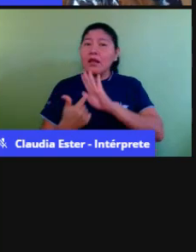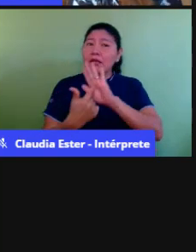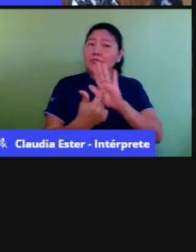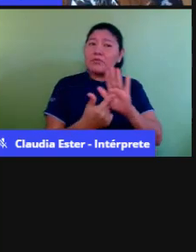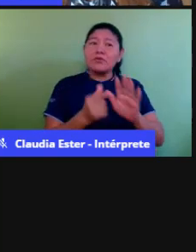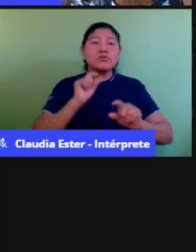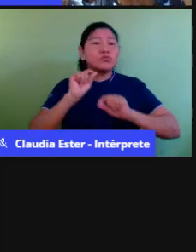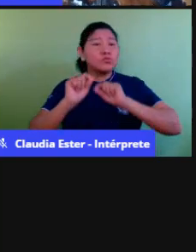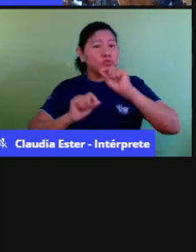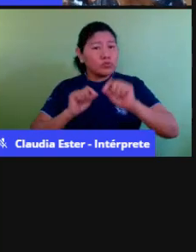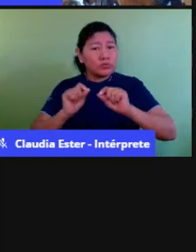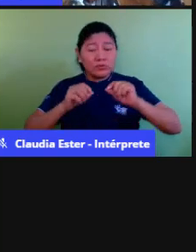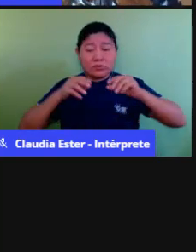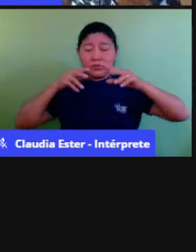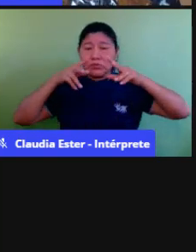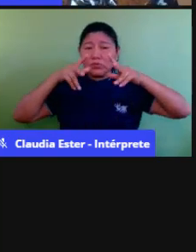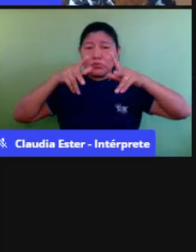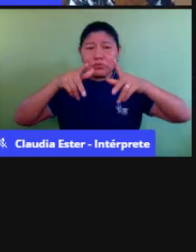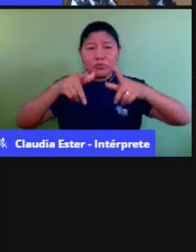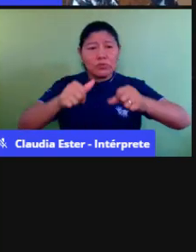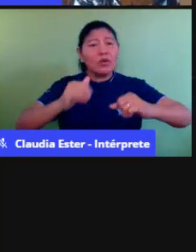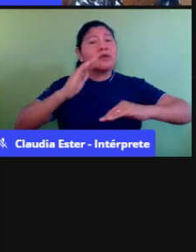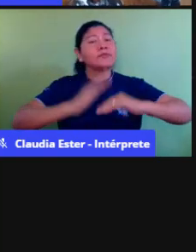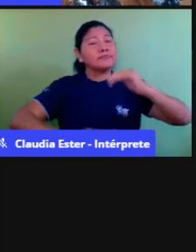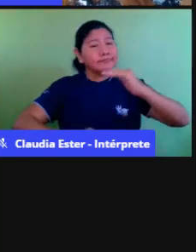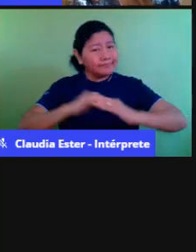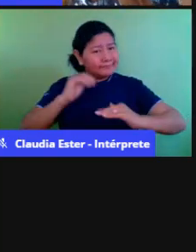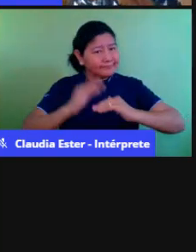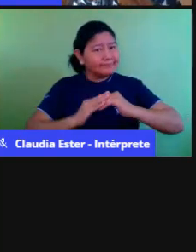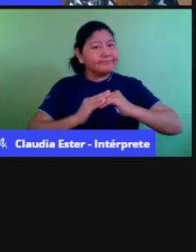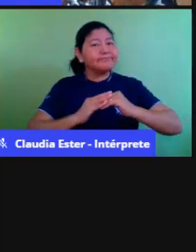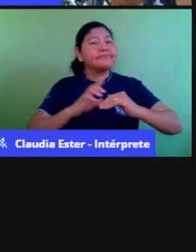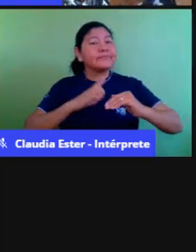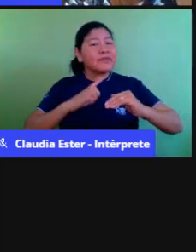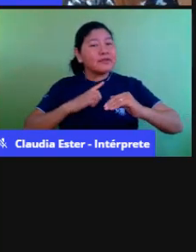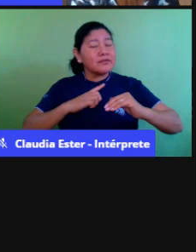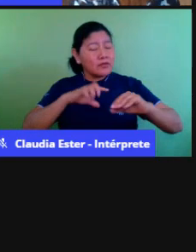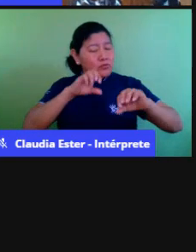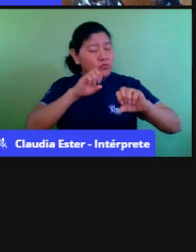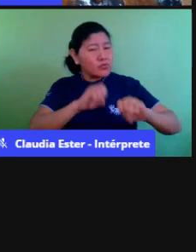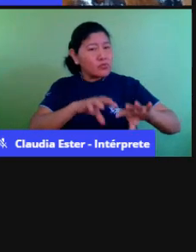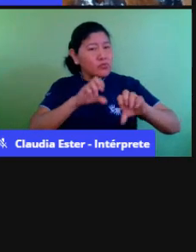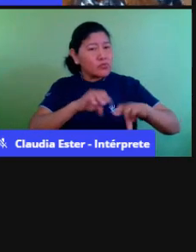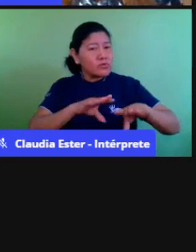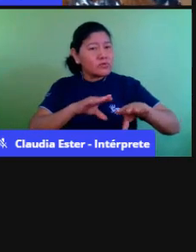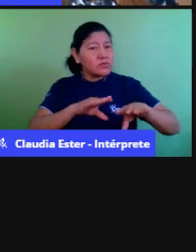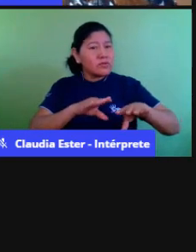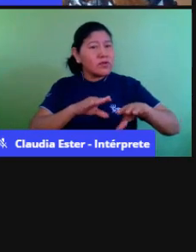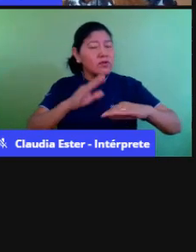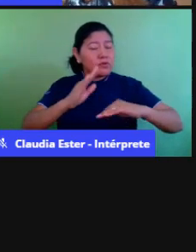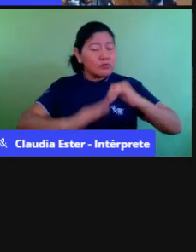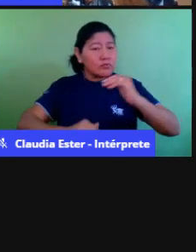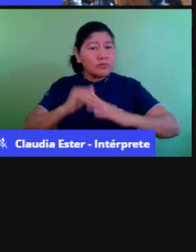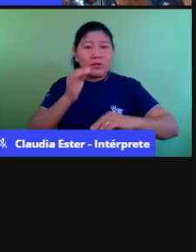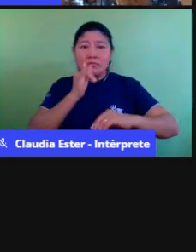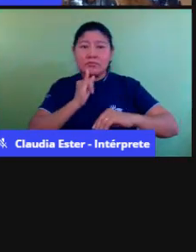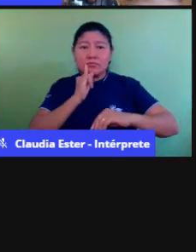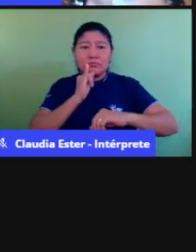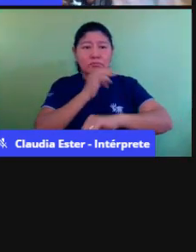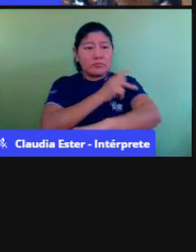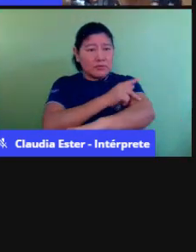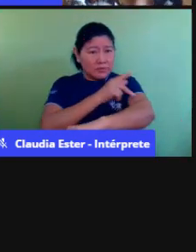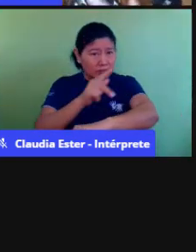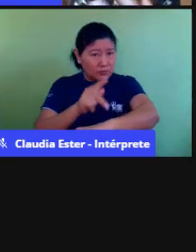articulam que todo profissional que trabalha com a criança, o pedagogo, o educador físico, o professor de arte,